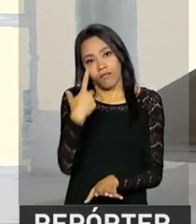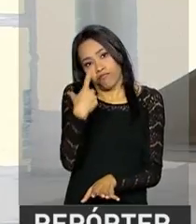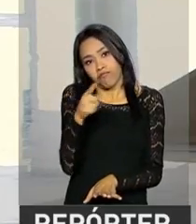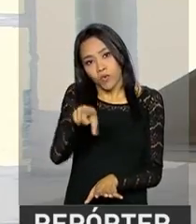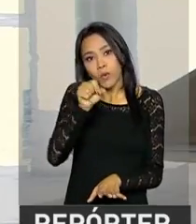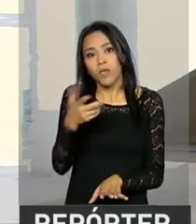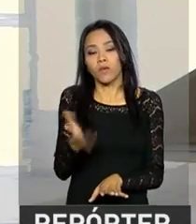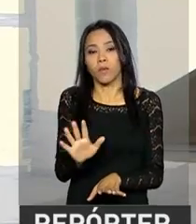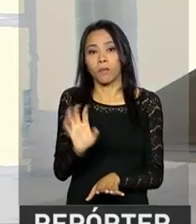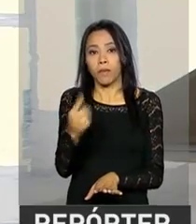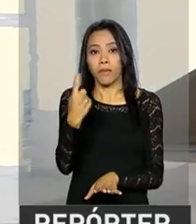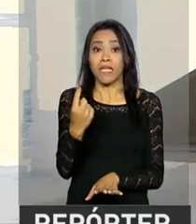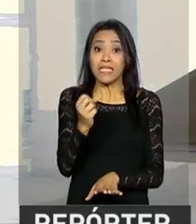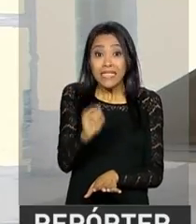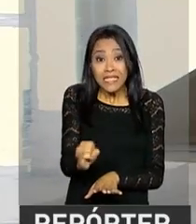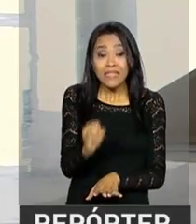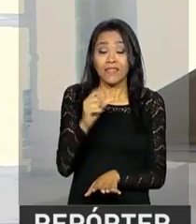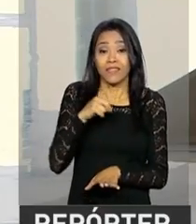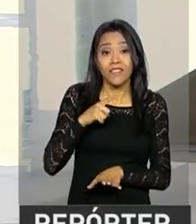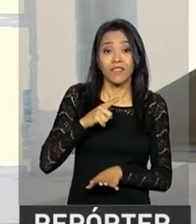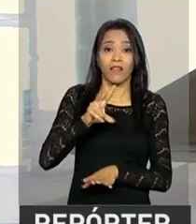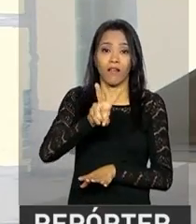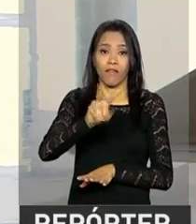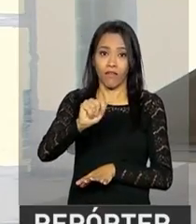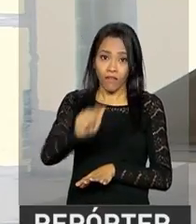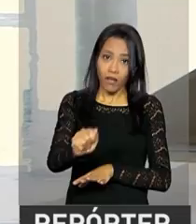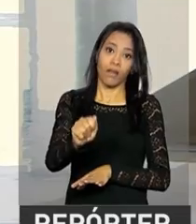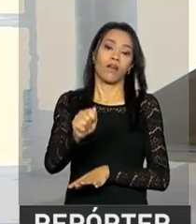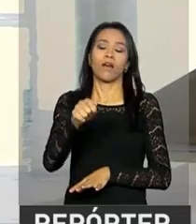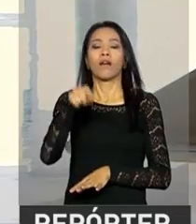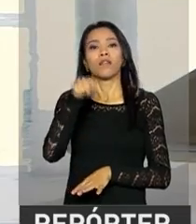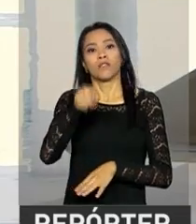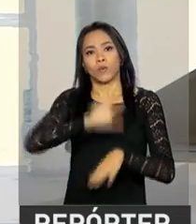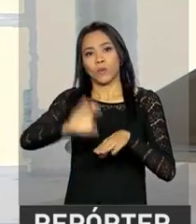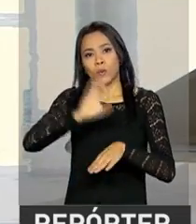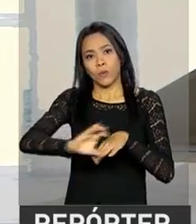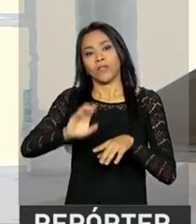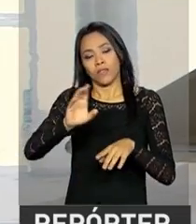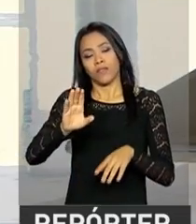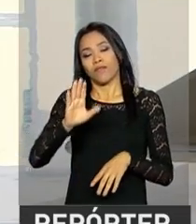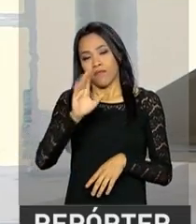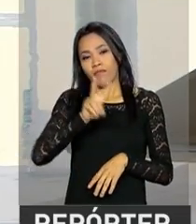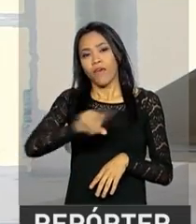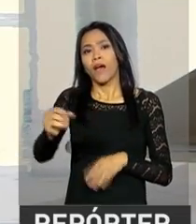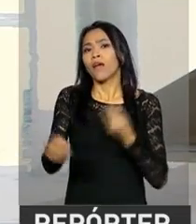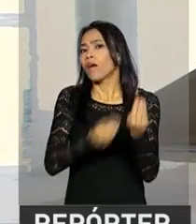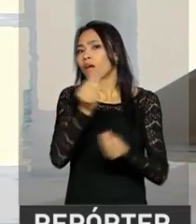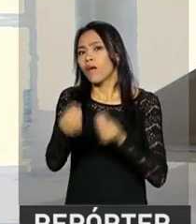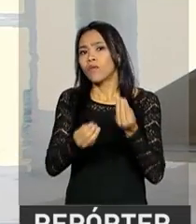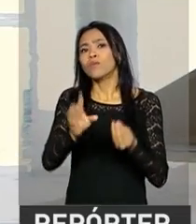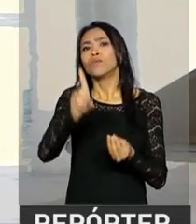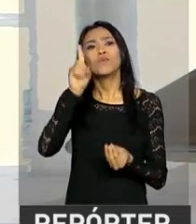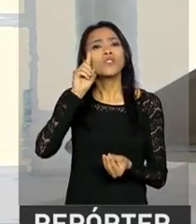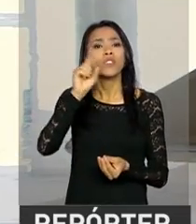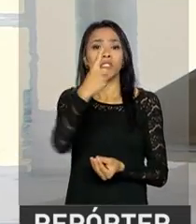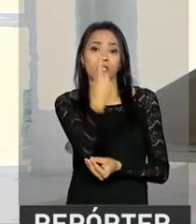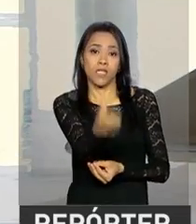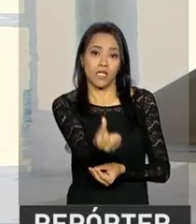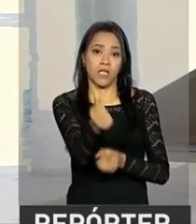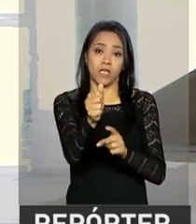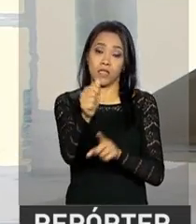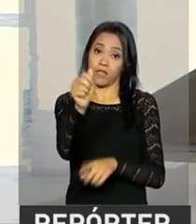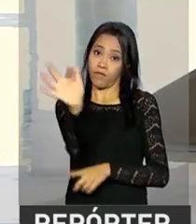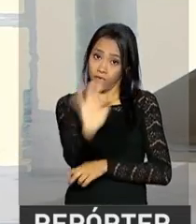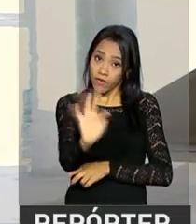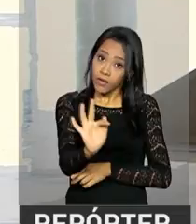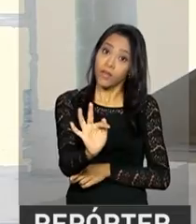eh se houver vaga disponível então no curso a convocação vai ser feita a partir do dia 16 de Fevereiro